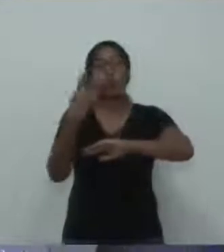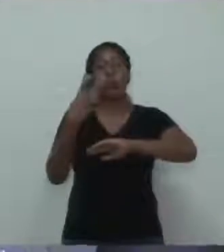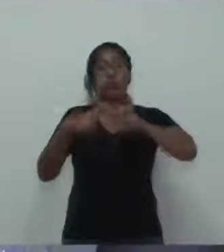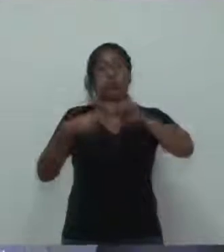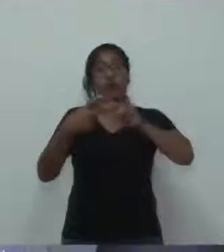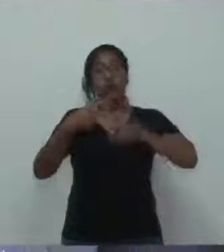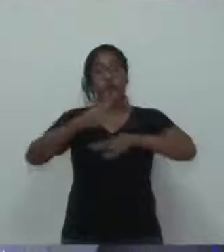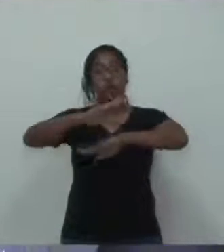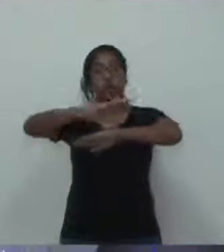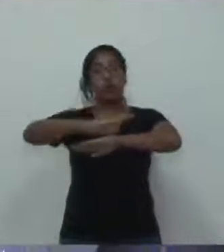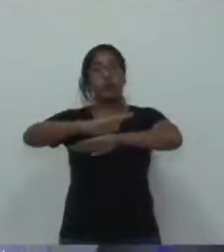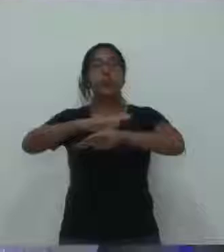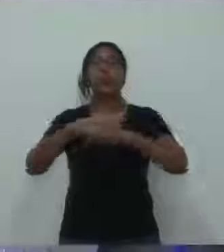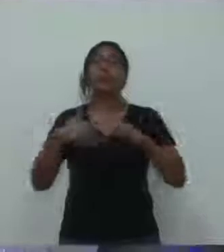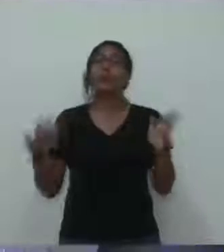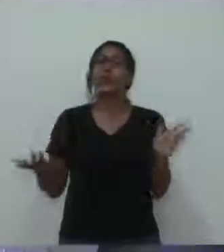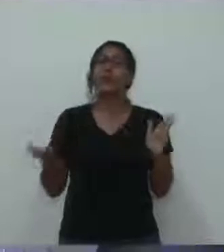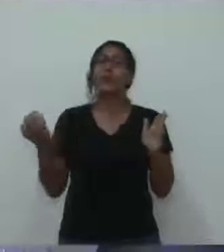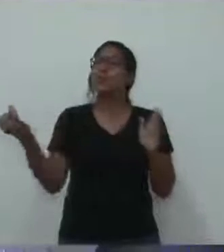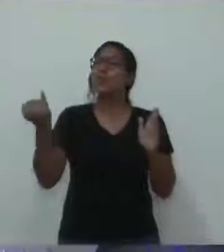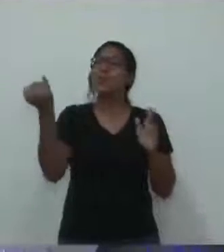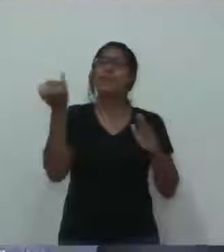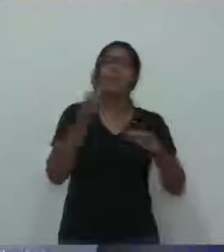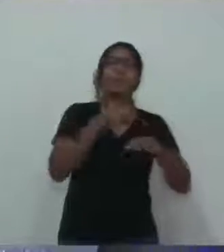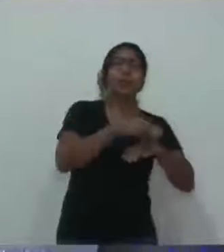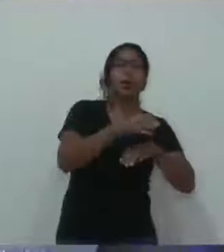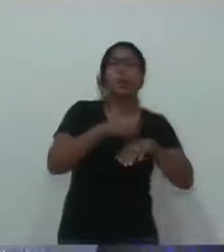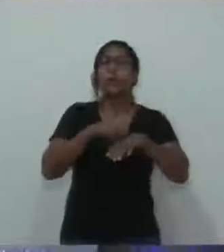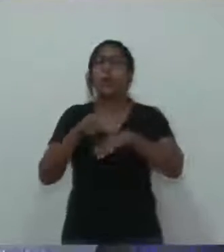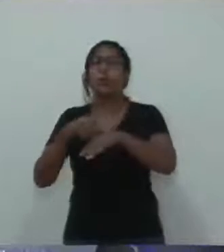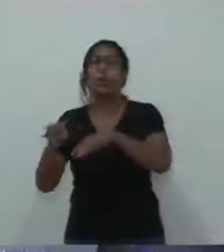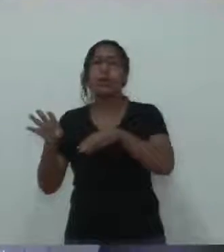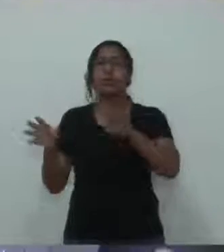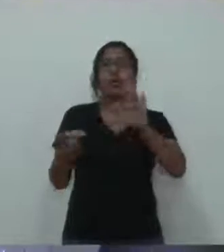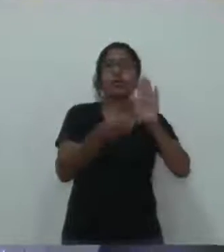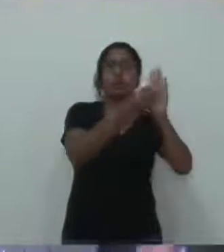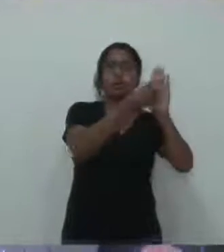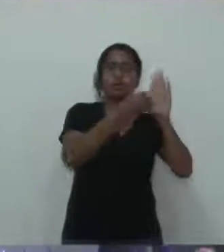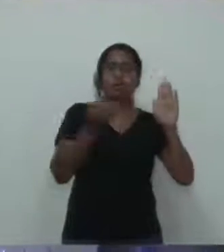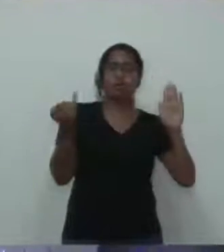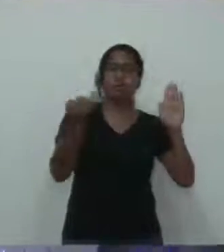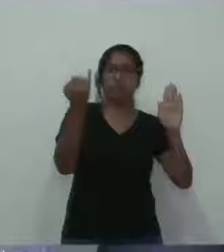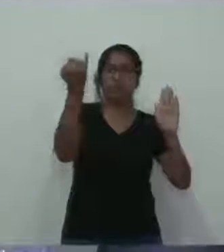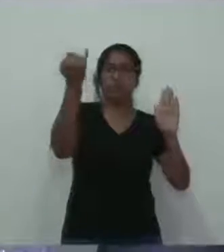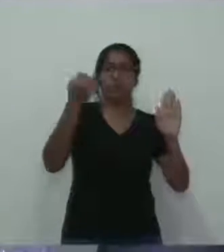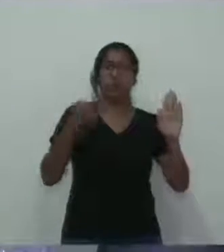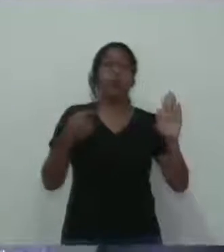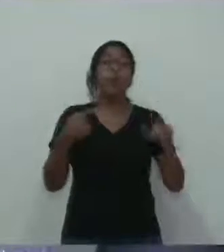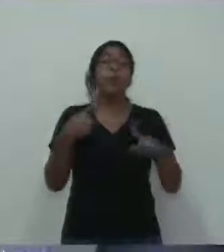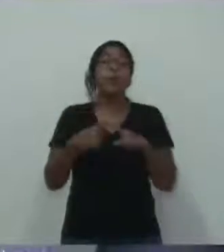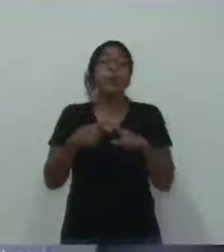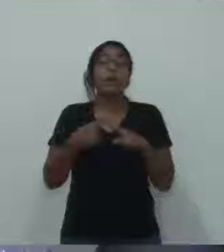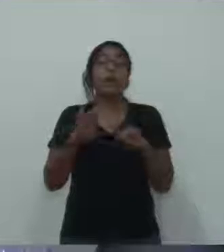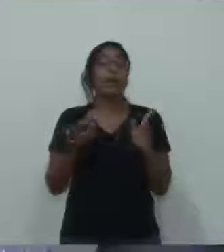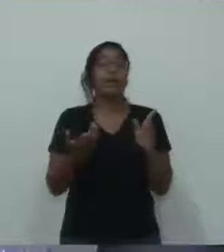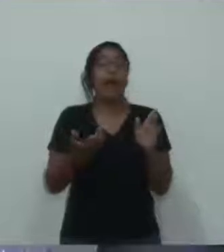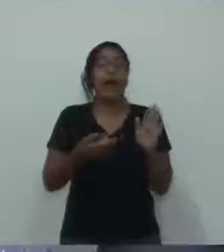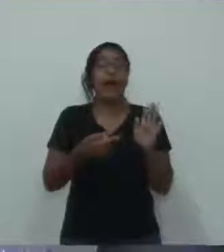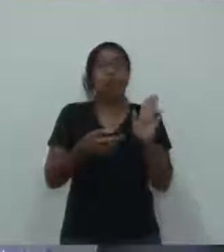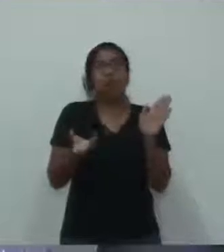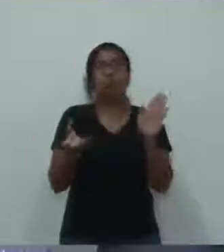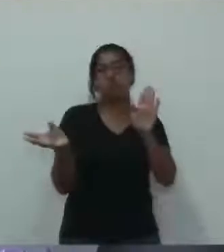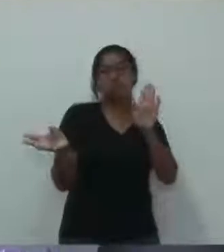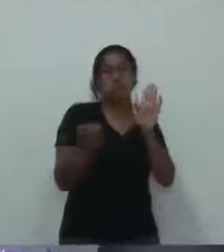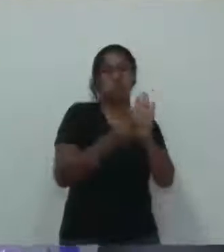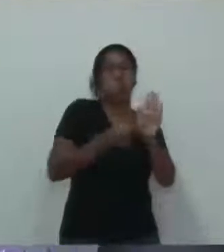de colocar aqui algumas diretrizes em determinadas regiões rígidas, para que não venha daqui 10 anos, porque não estamos pensando